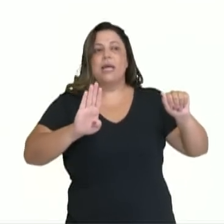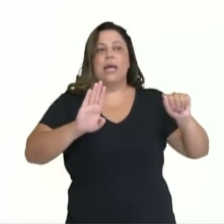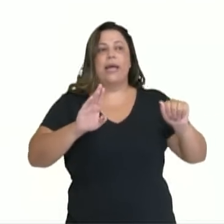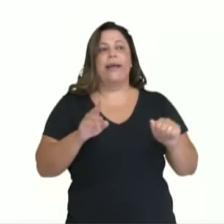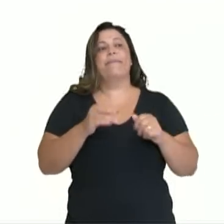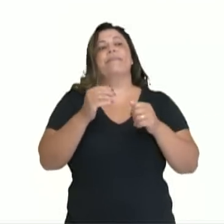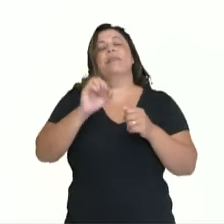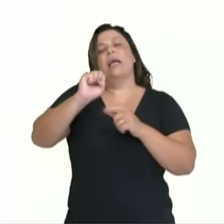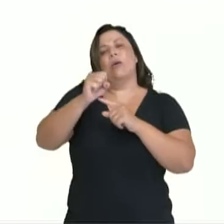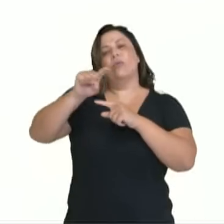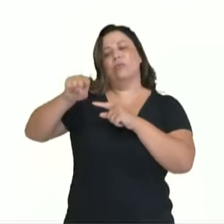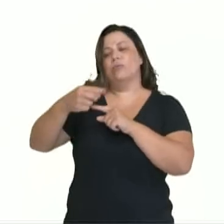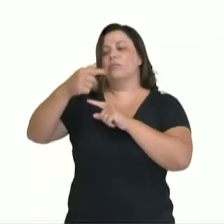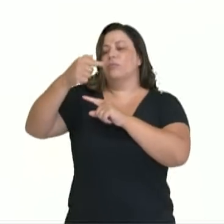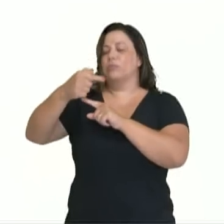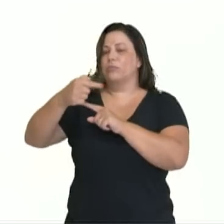aproximadamente